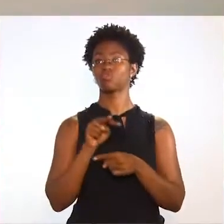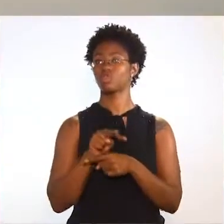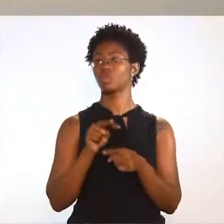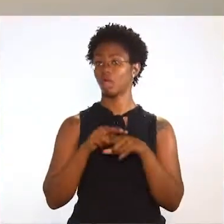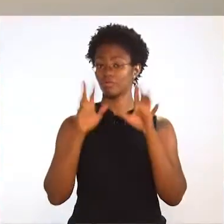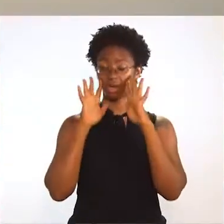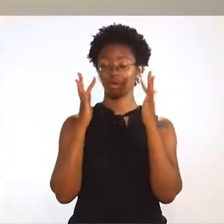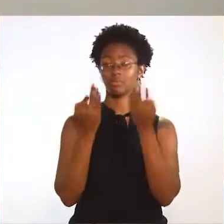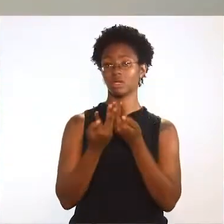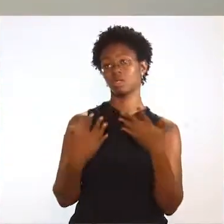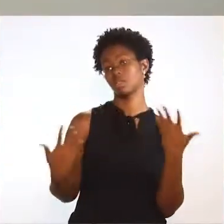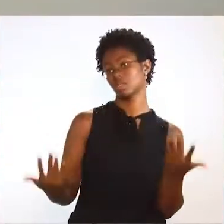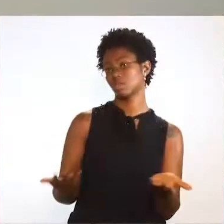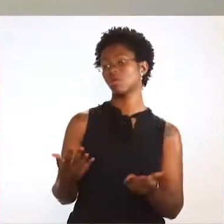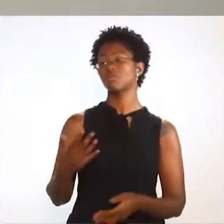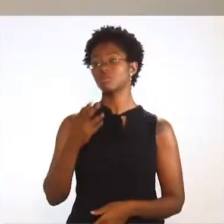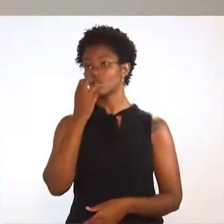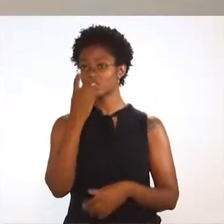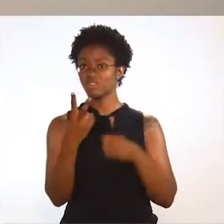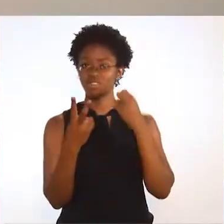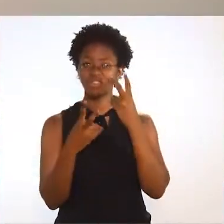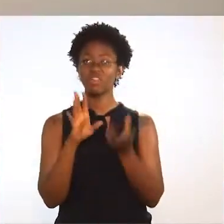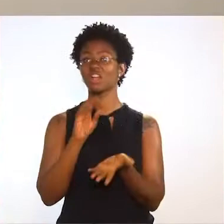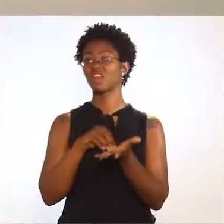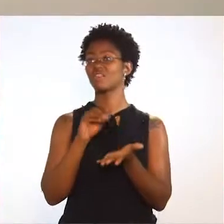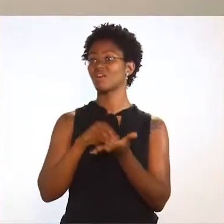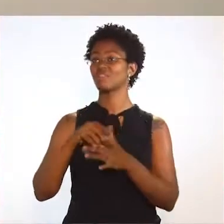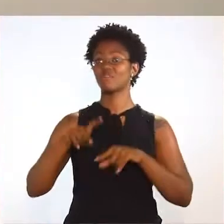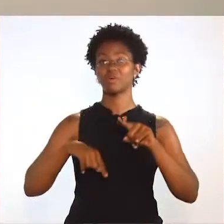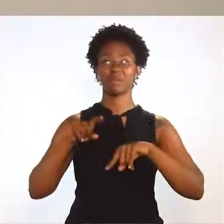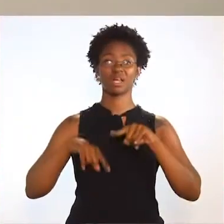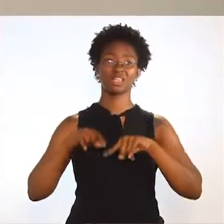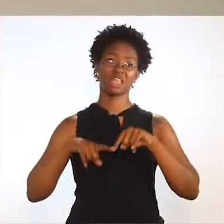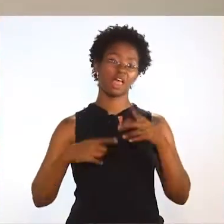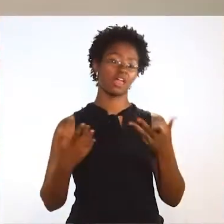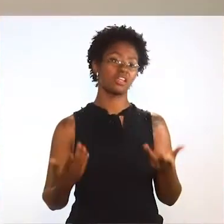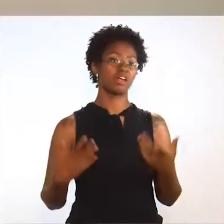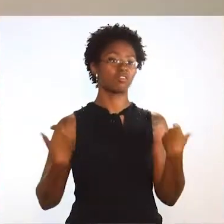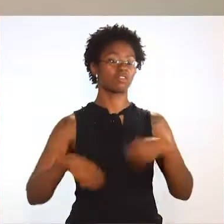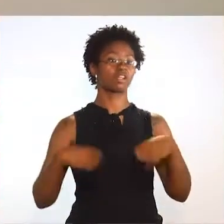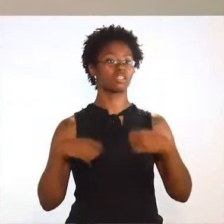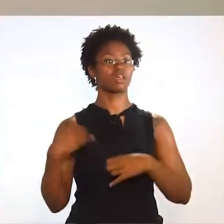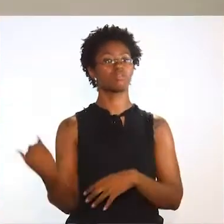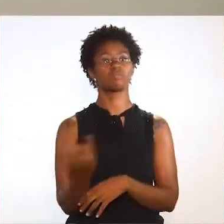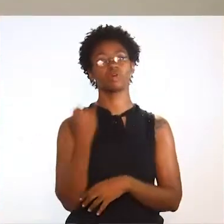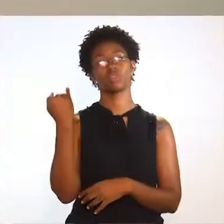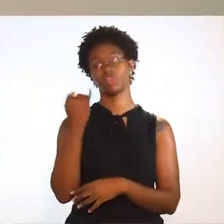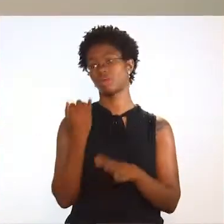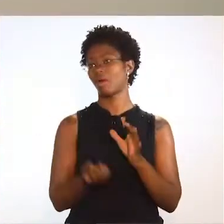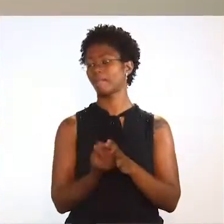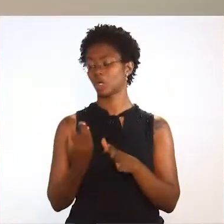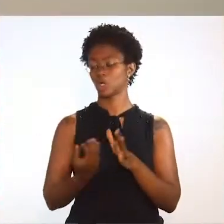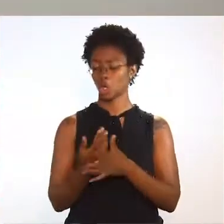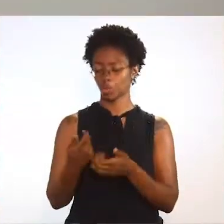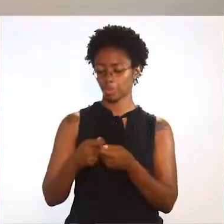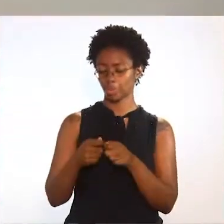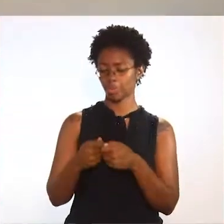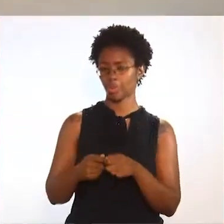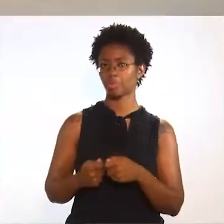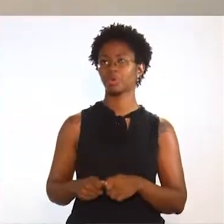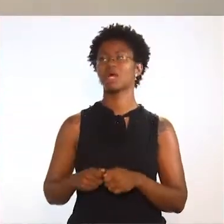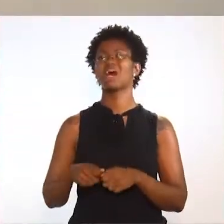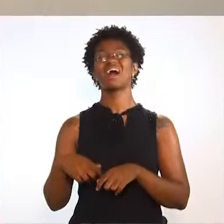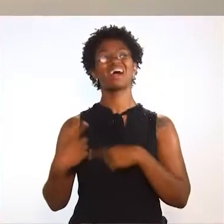muito emergencial. E a gente começou a ver que estava faltando material na época, né? Faltava o material necessário para a produção, e